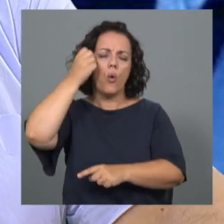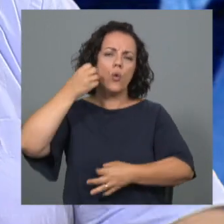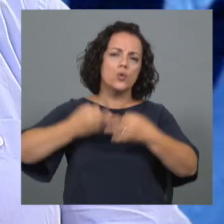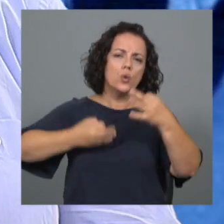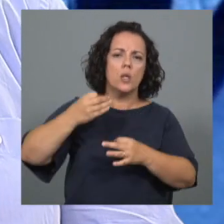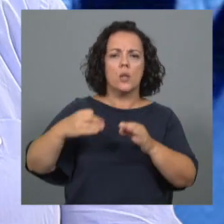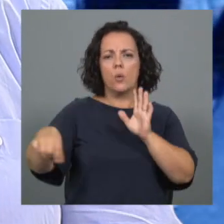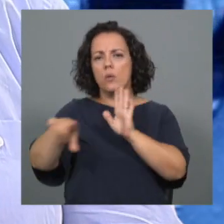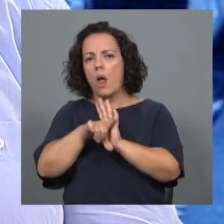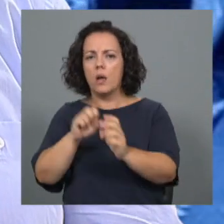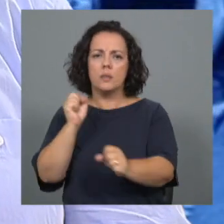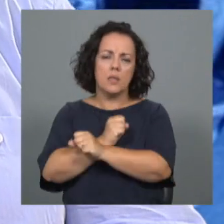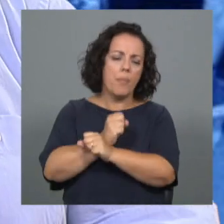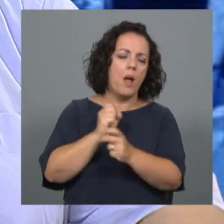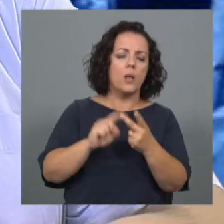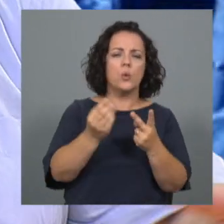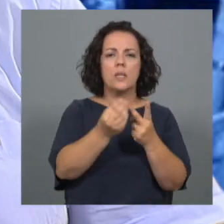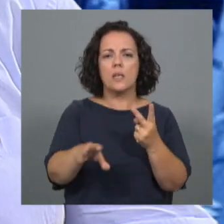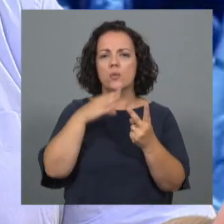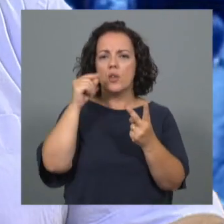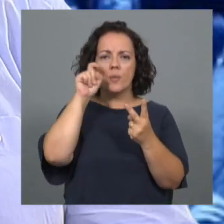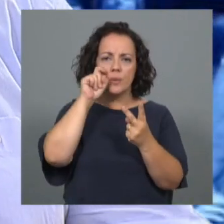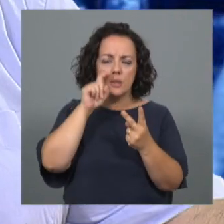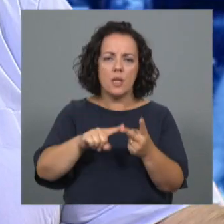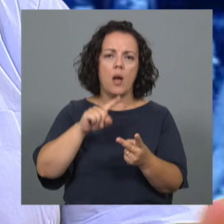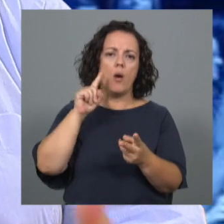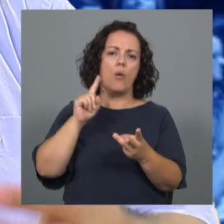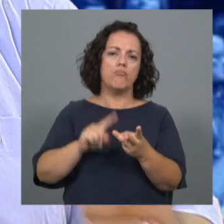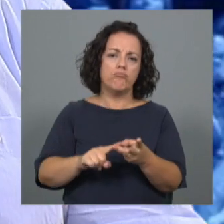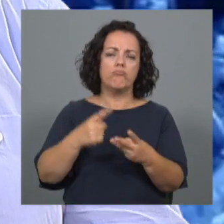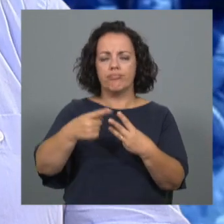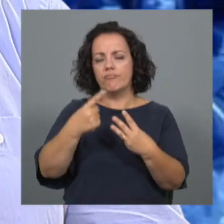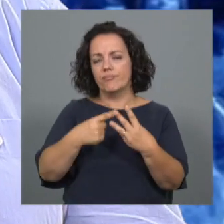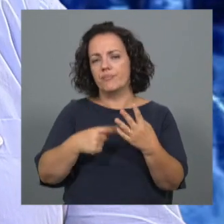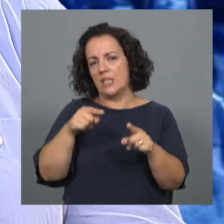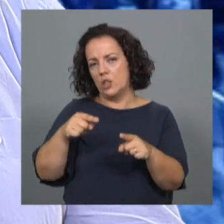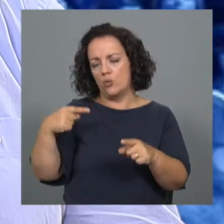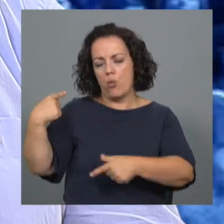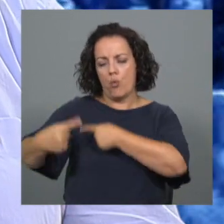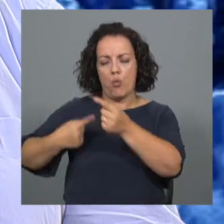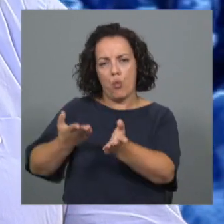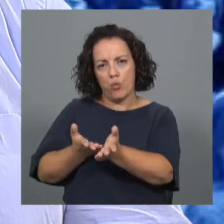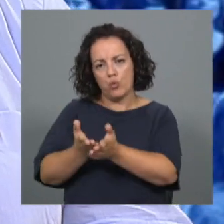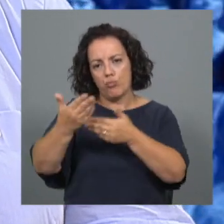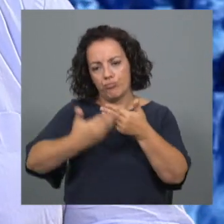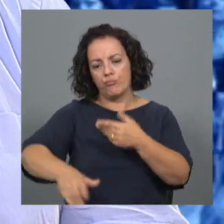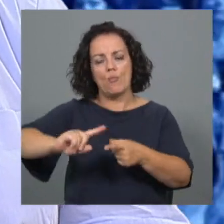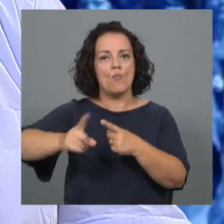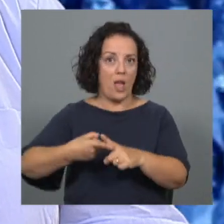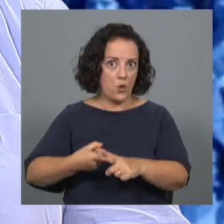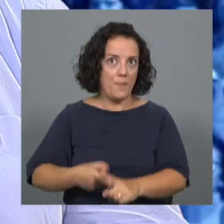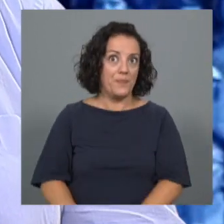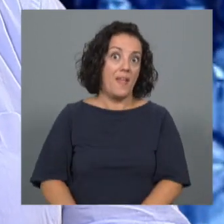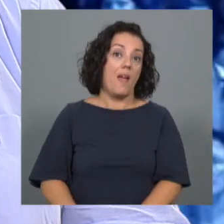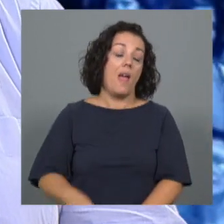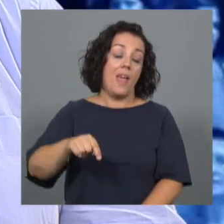da proteção das crianças e jovens, que efetivamente perpetuamos agora neste nosso próximo ano. Vai ser muito